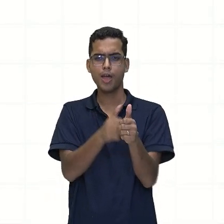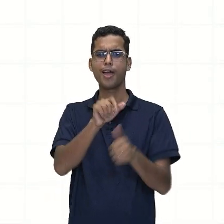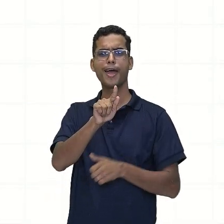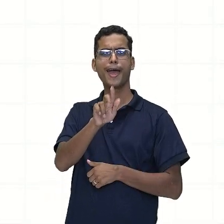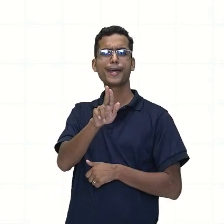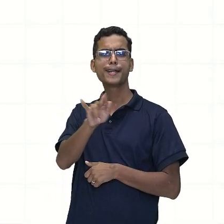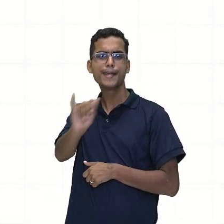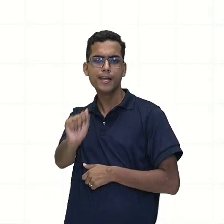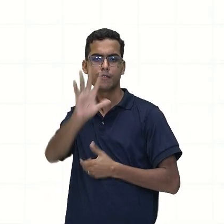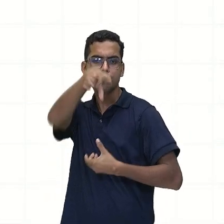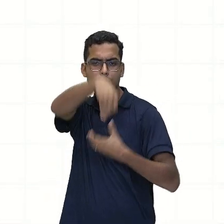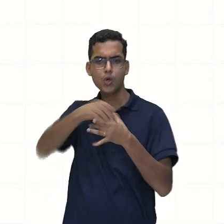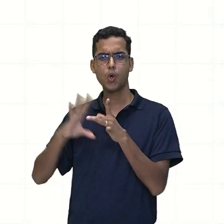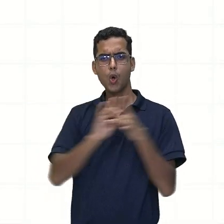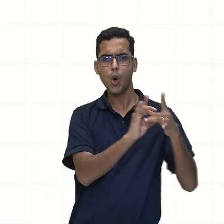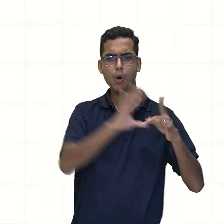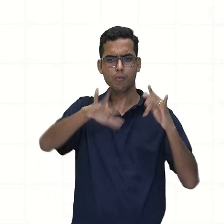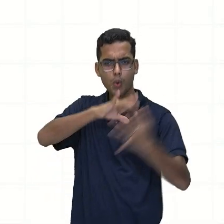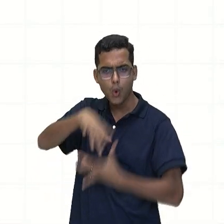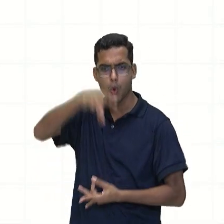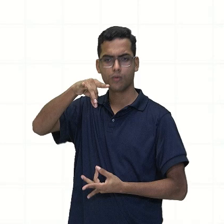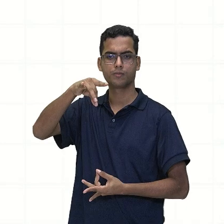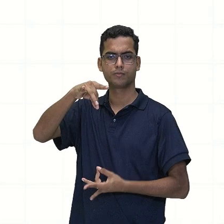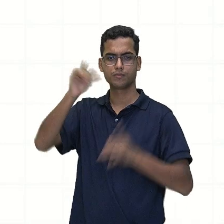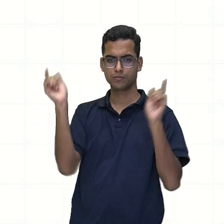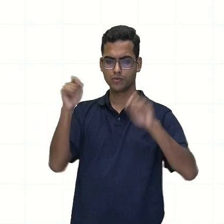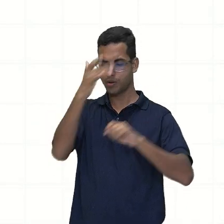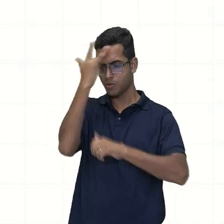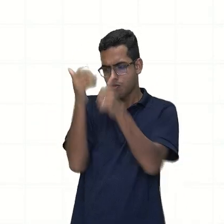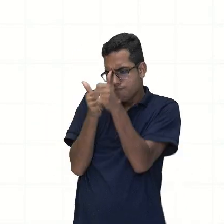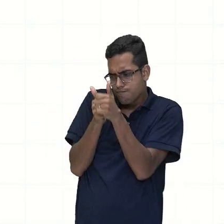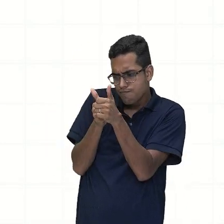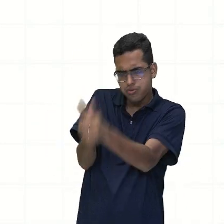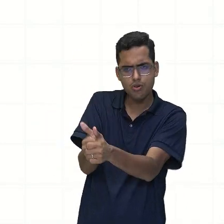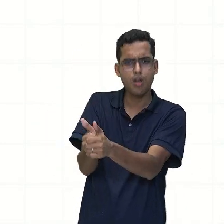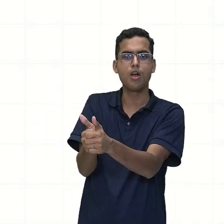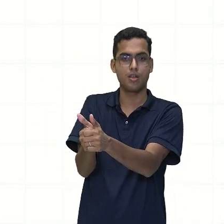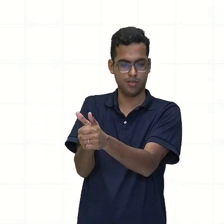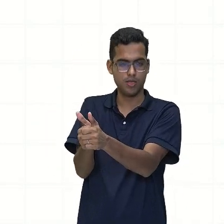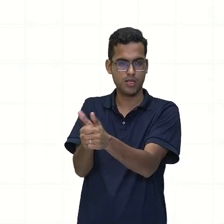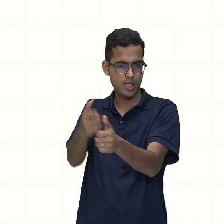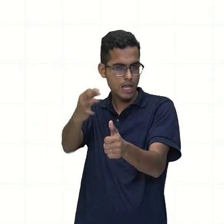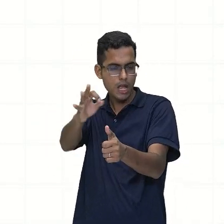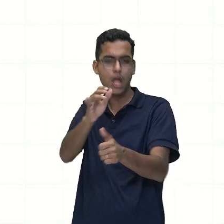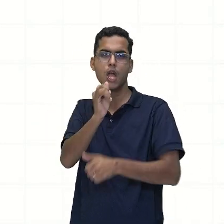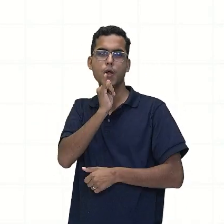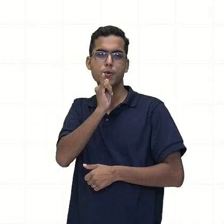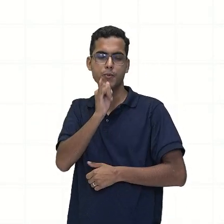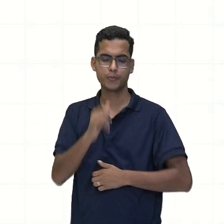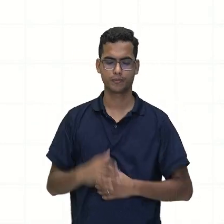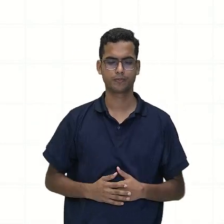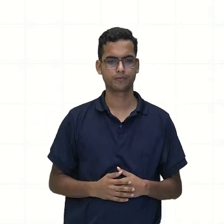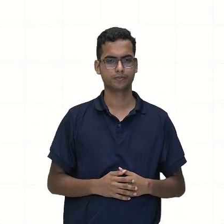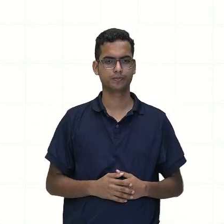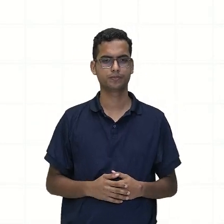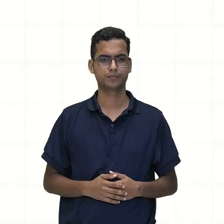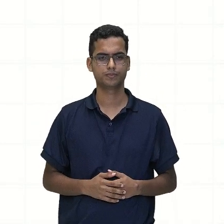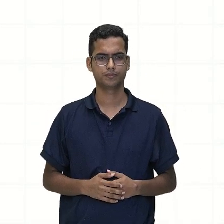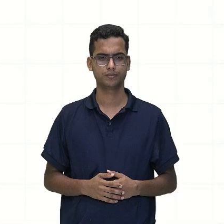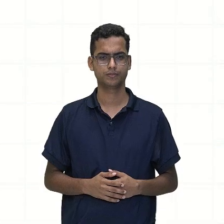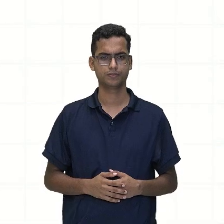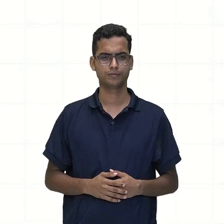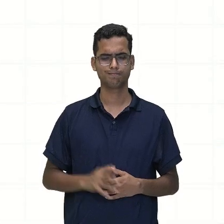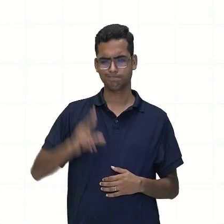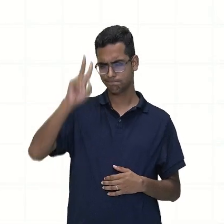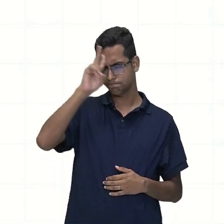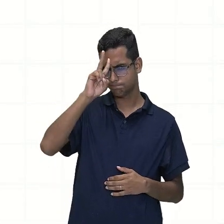na espiritualidade. Ok? Você se lembra que nós falamos de espiritualidade enquanto a dimensão de busca